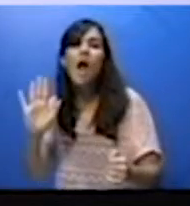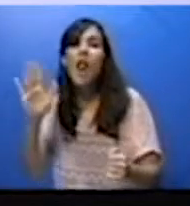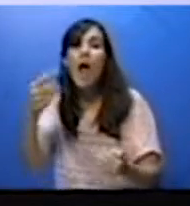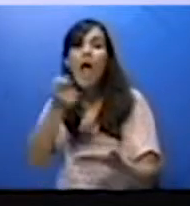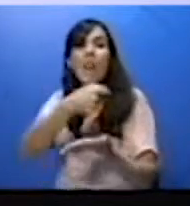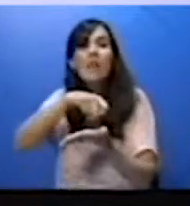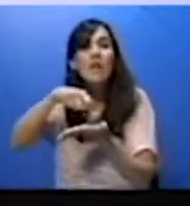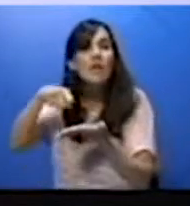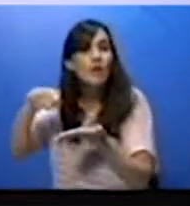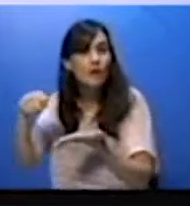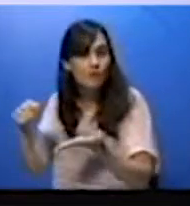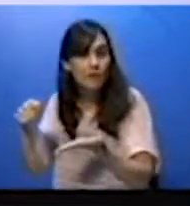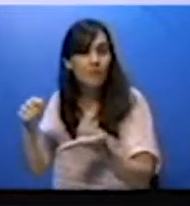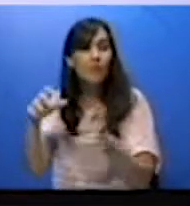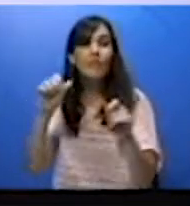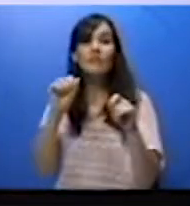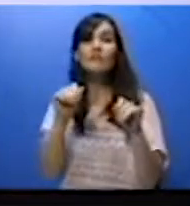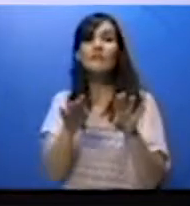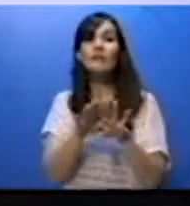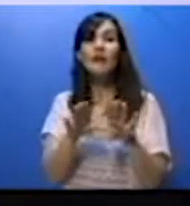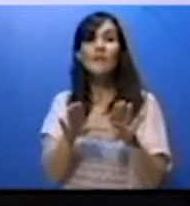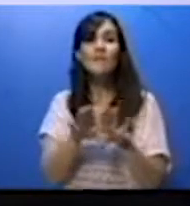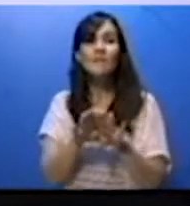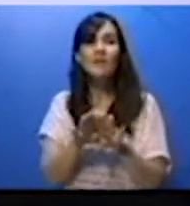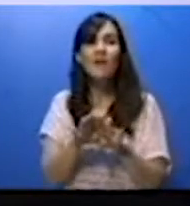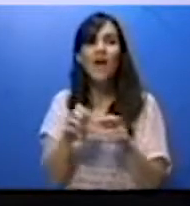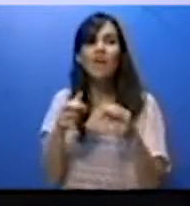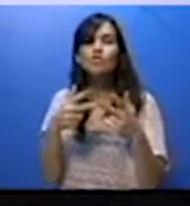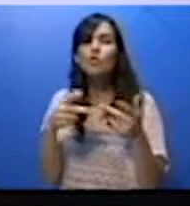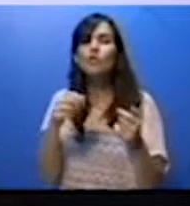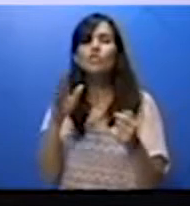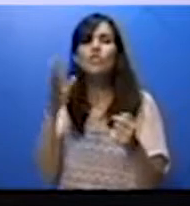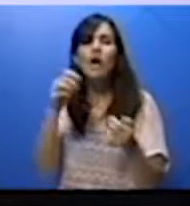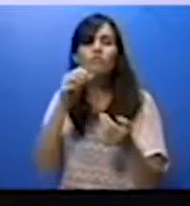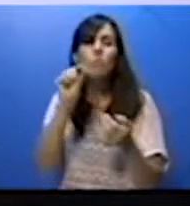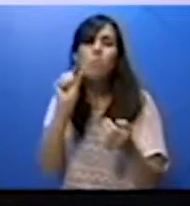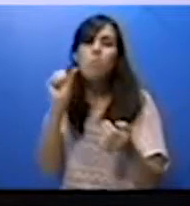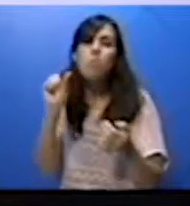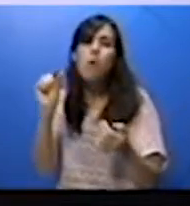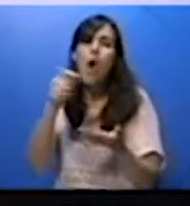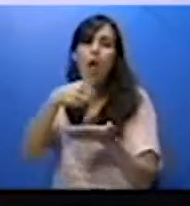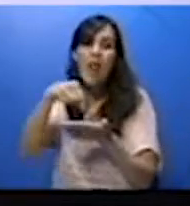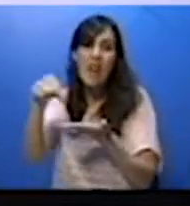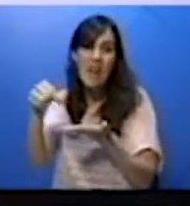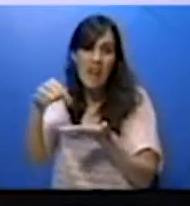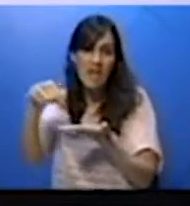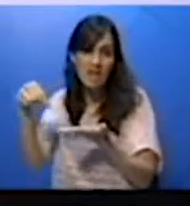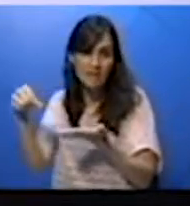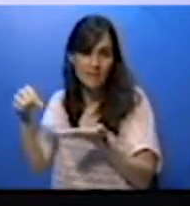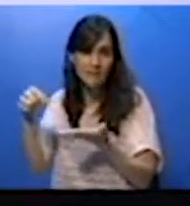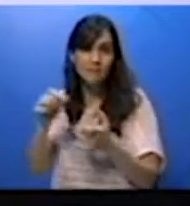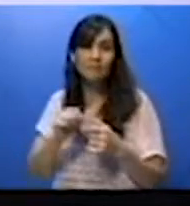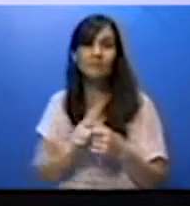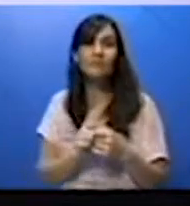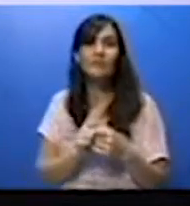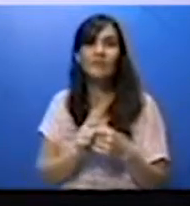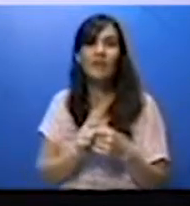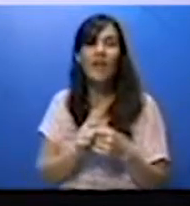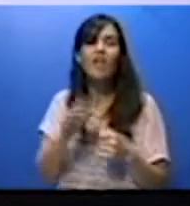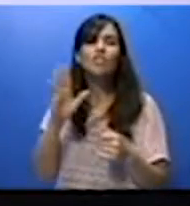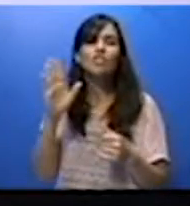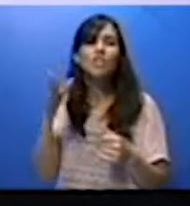escrever a forma diz algumas coisas da escrita né muitas vezes a criança reconheça o som da